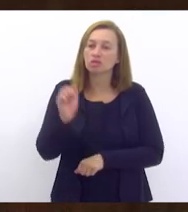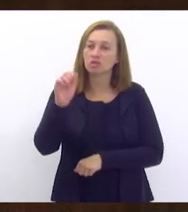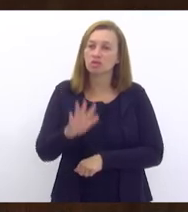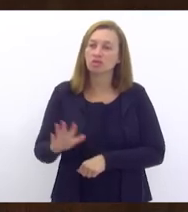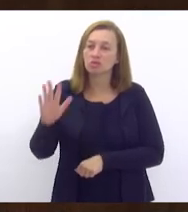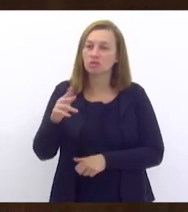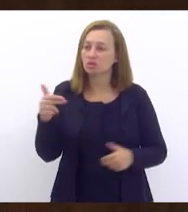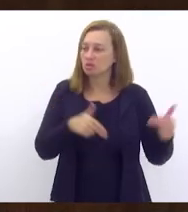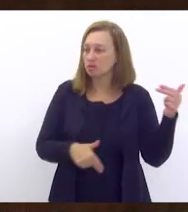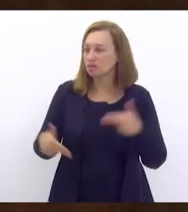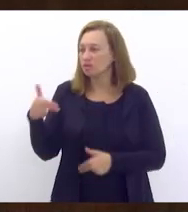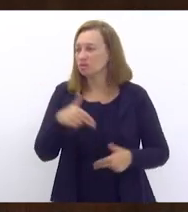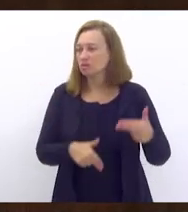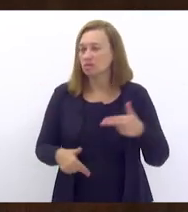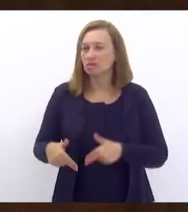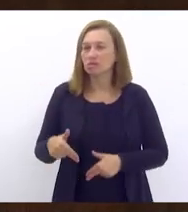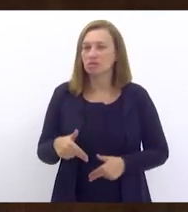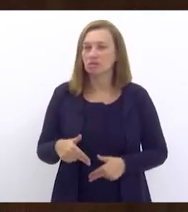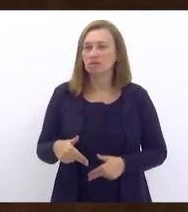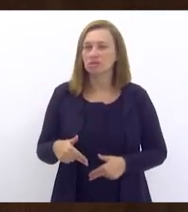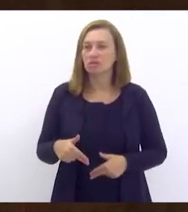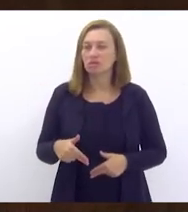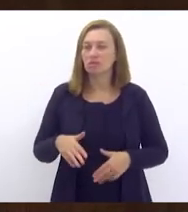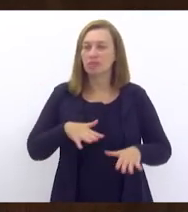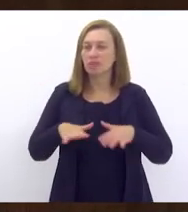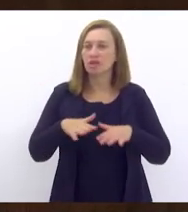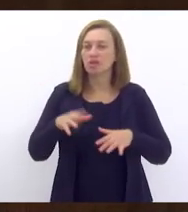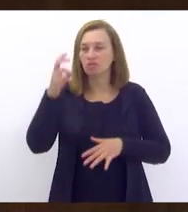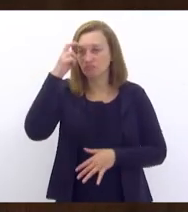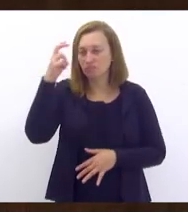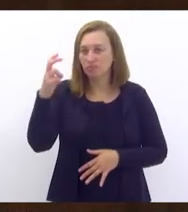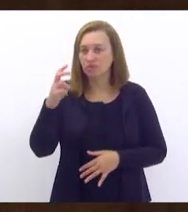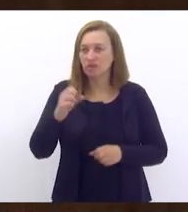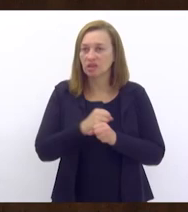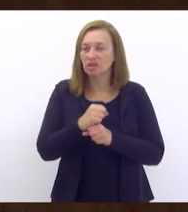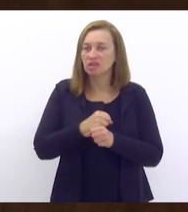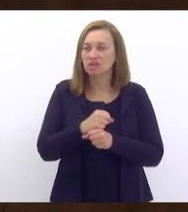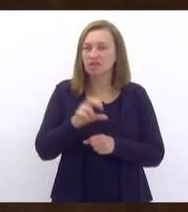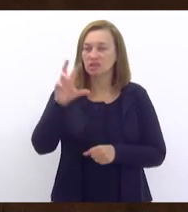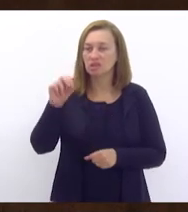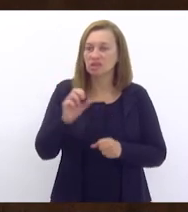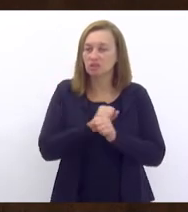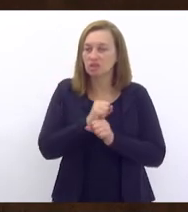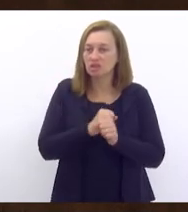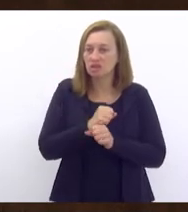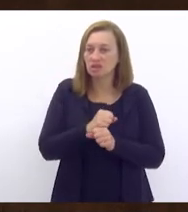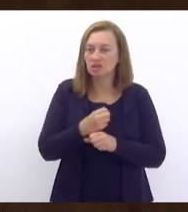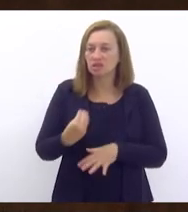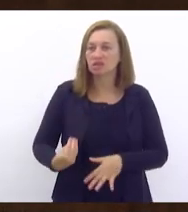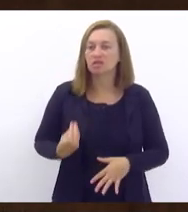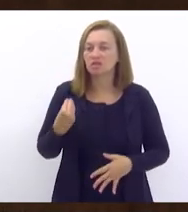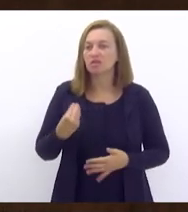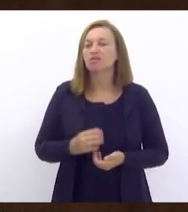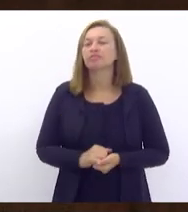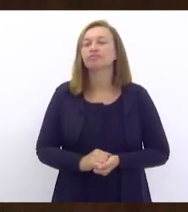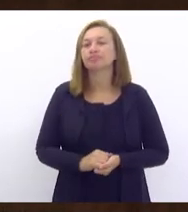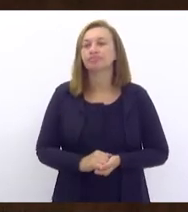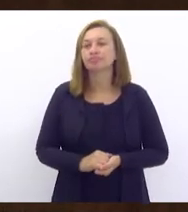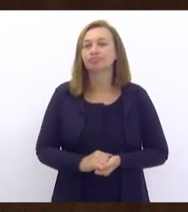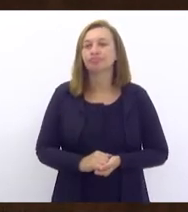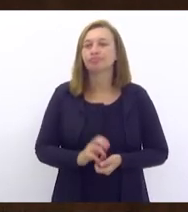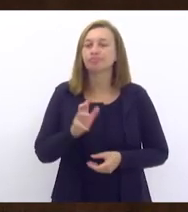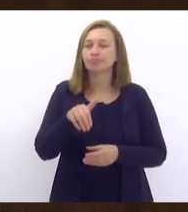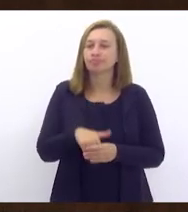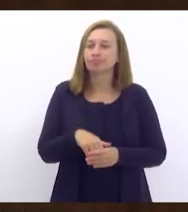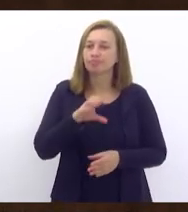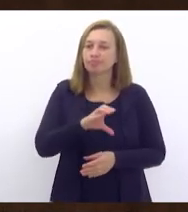do hip-hop, que é essa manifestação cultural que esse ano está fazendo 50 anos de existência. Nós